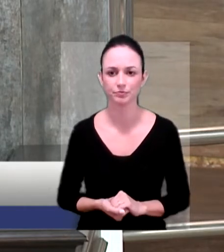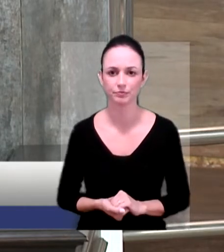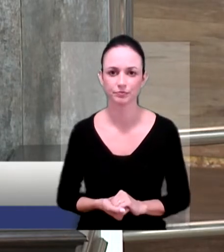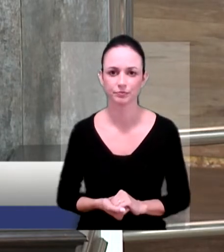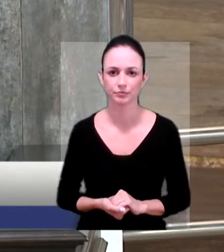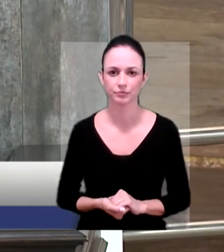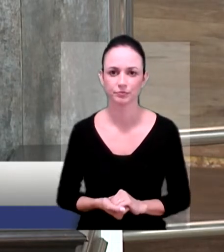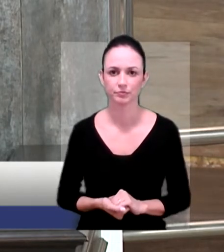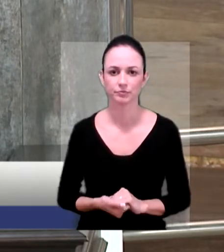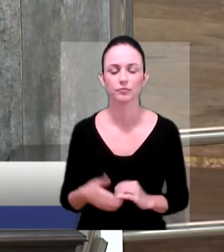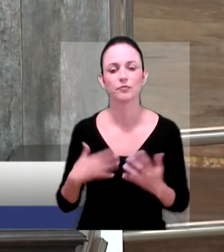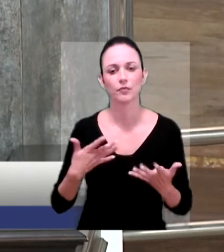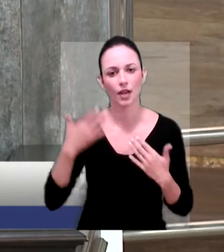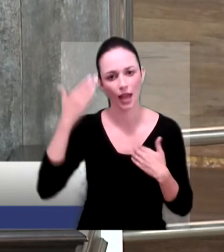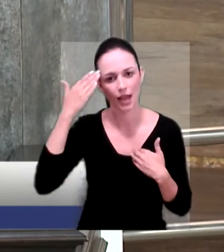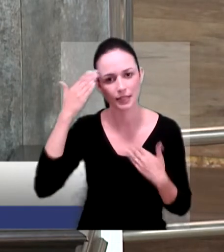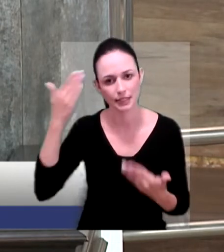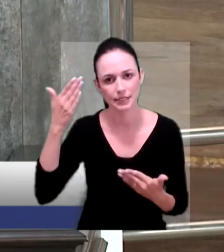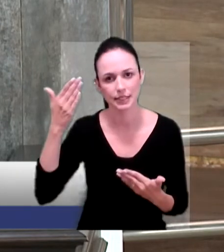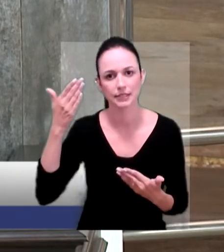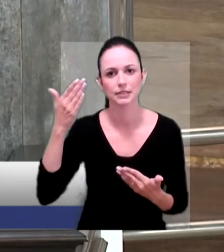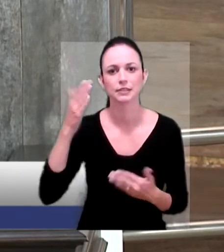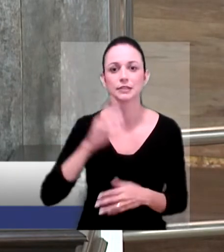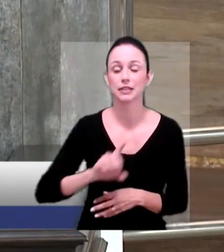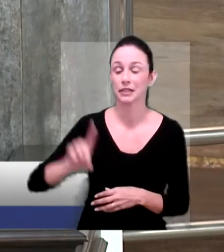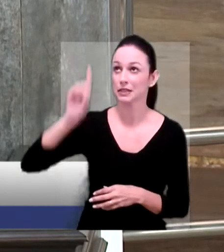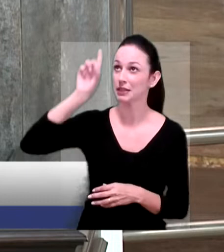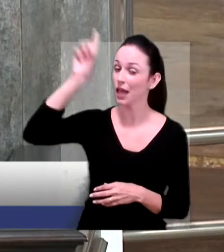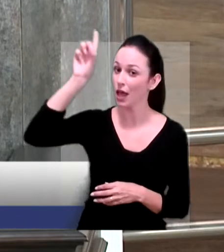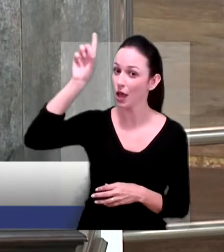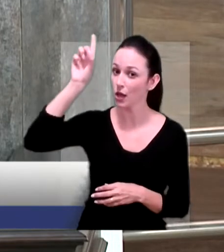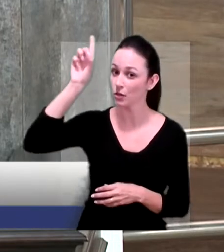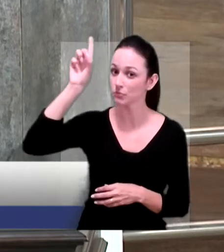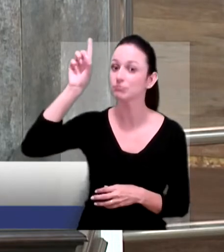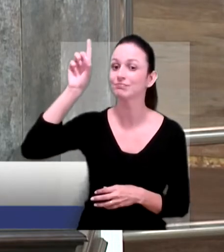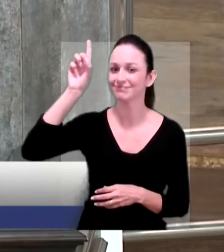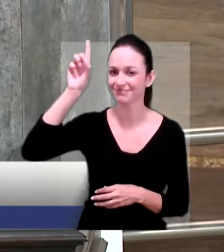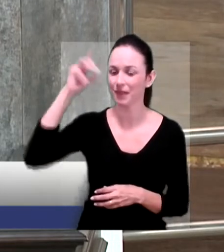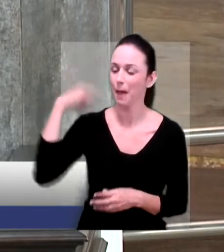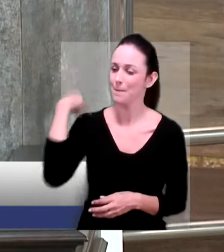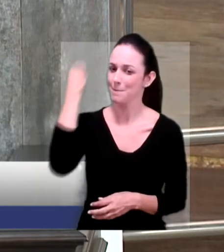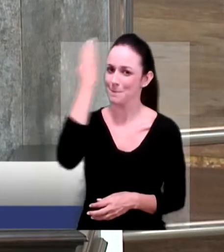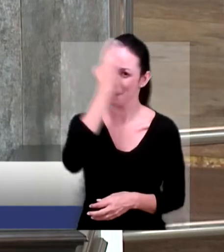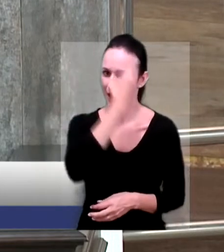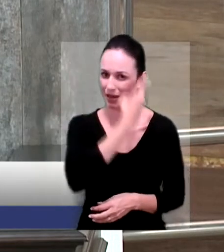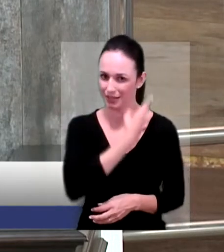senhor presidente, a Deus Pai, a nossa mãe Maria, porque sem eles nós não estaríamos aqui.